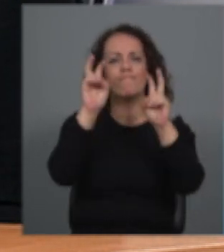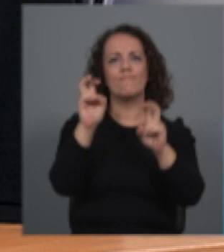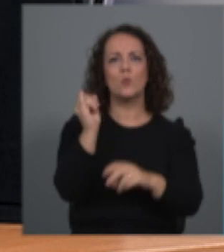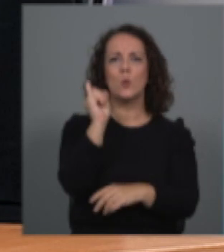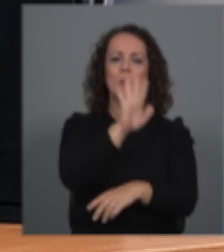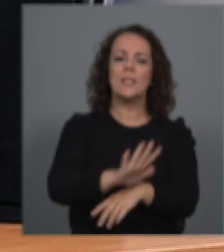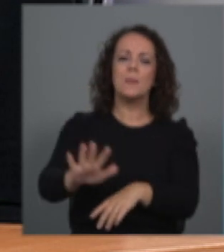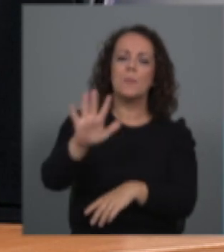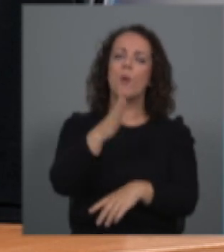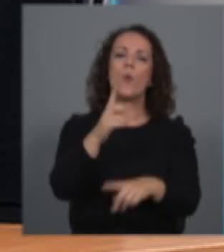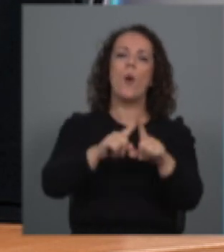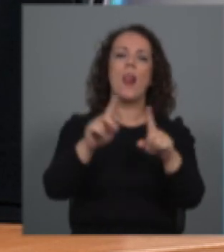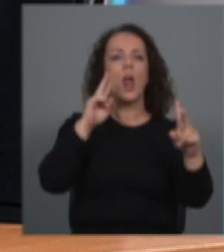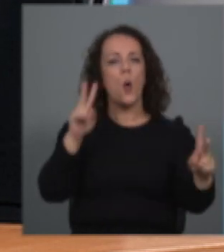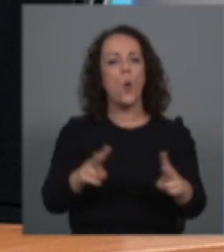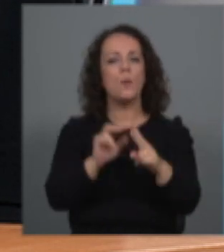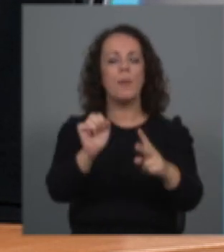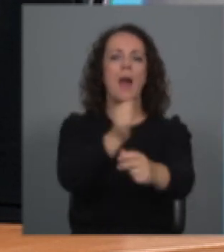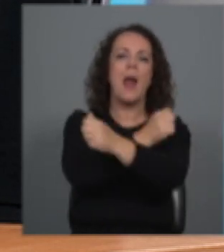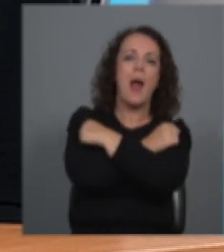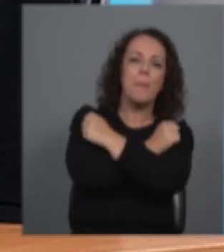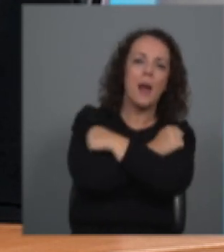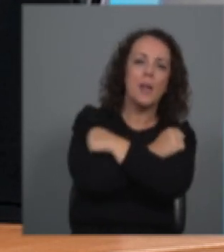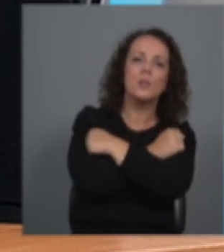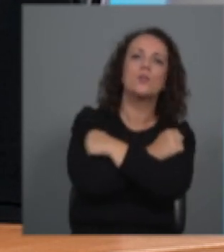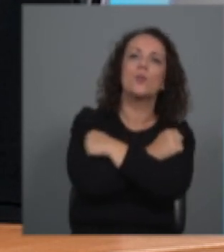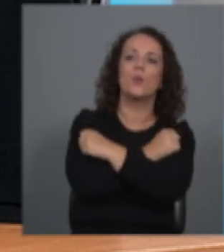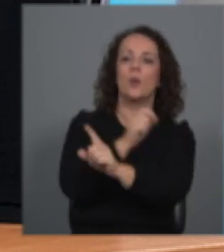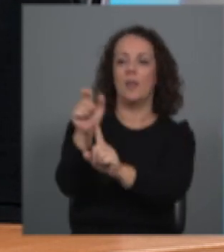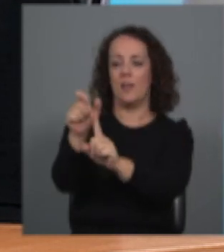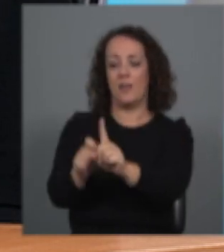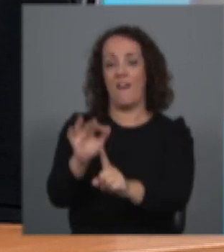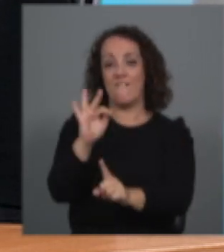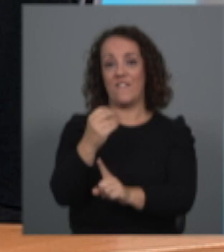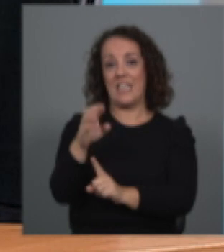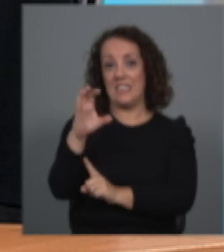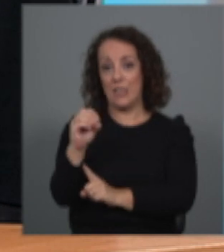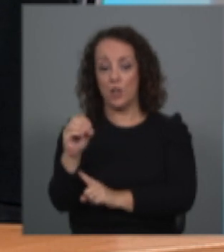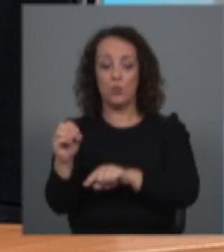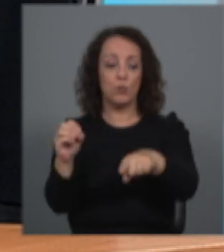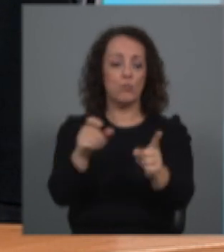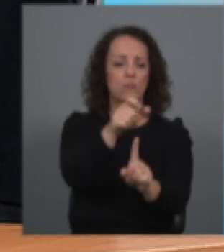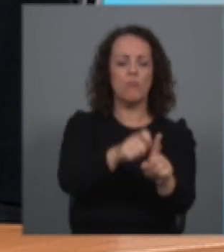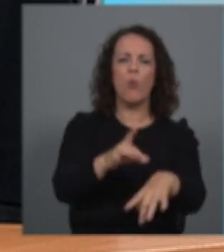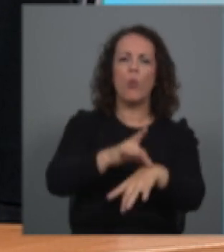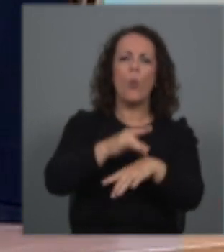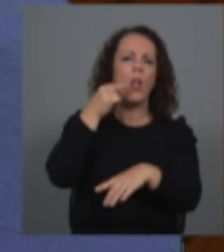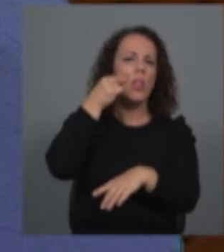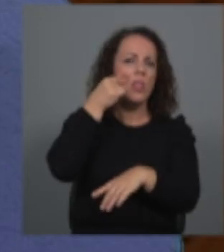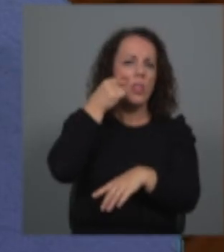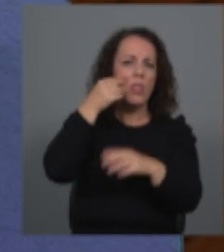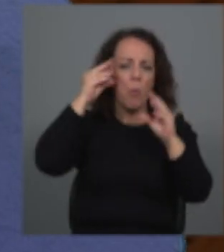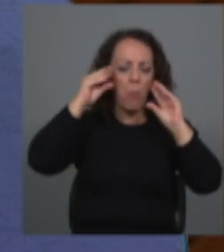do abraço, melhor, do leproso. É Francisco mesmo que no seu testamento, no fim da